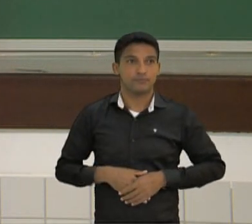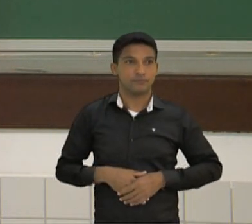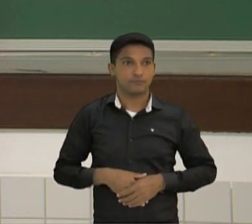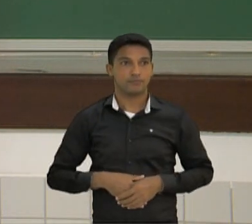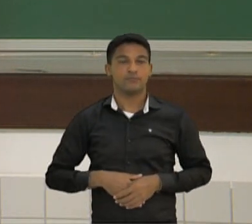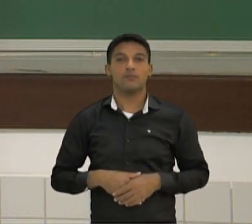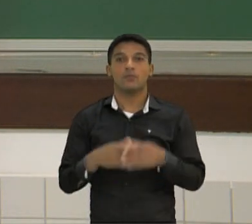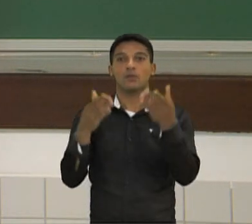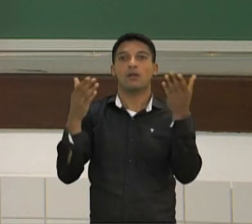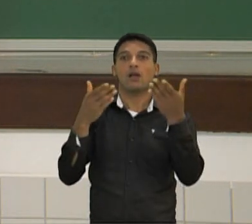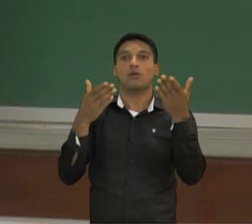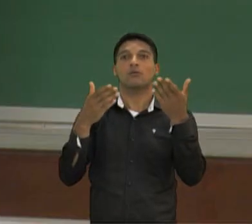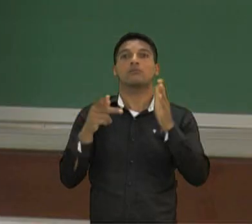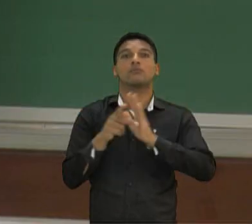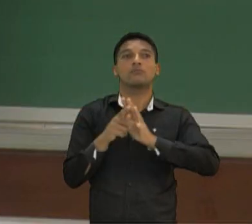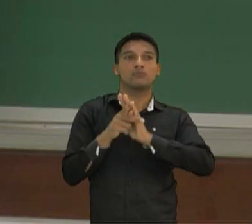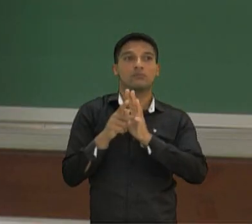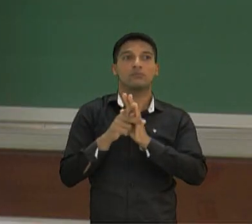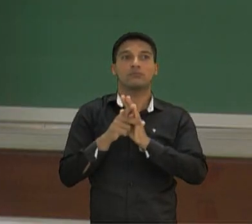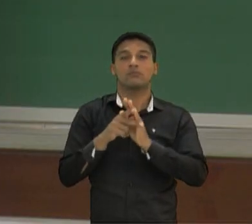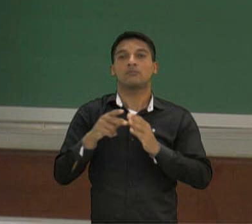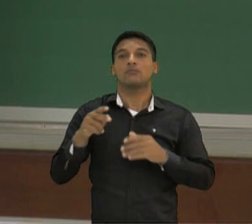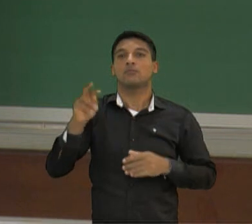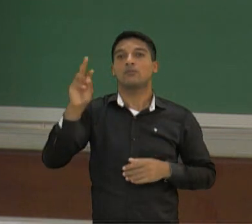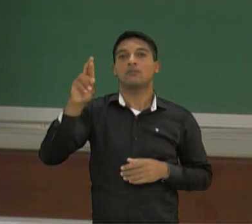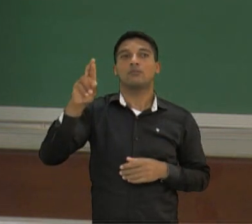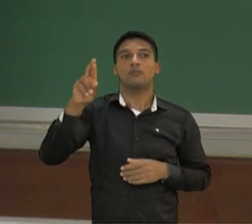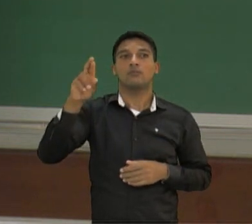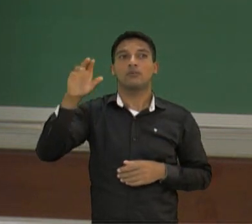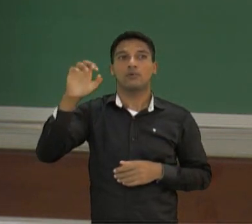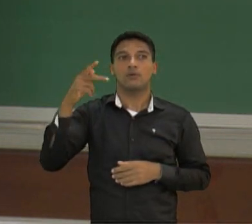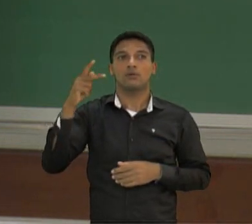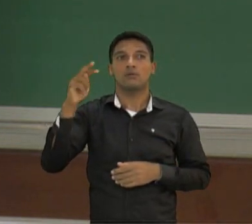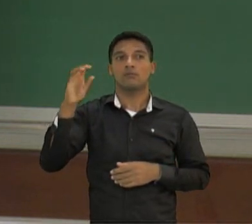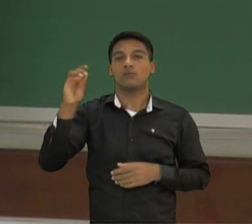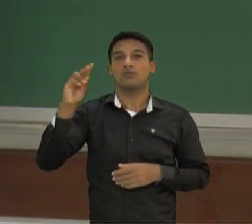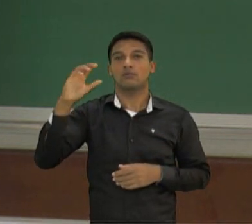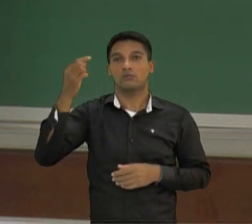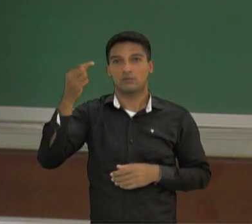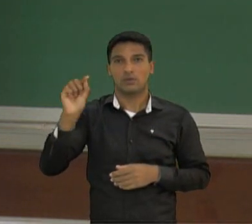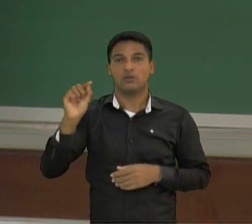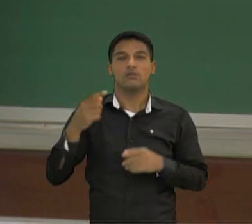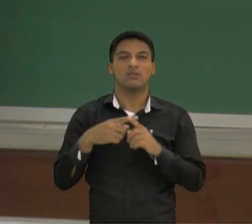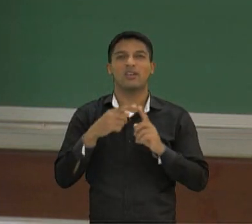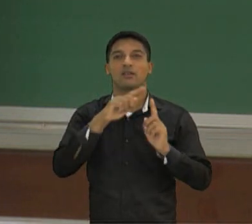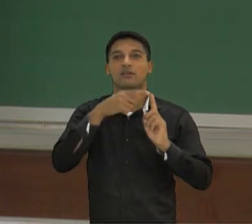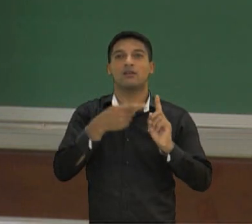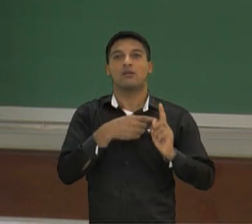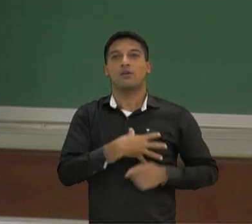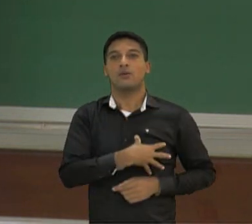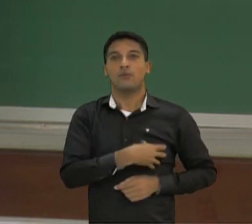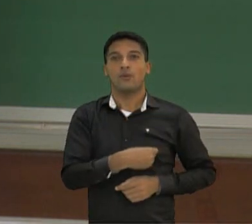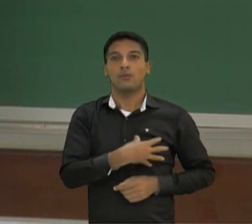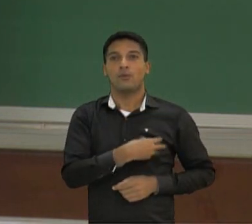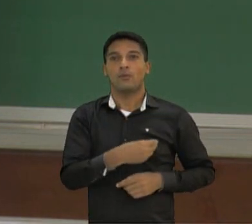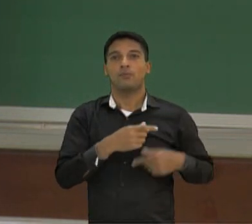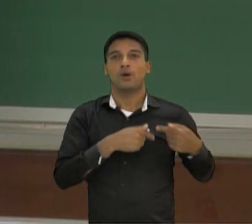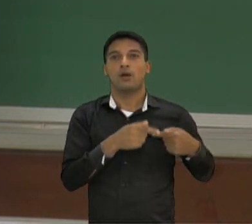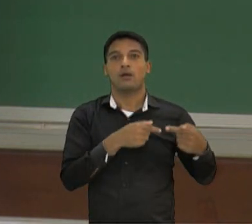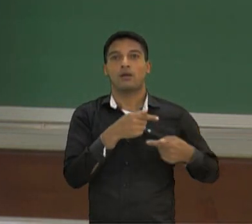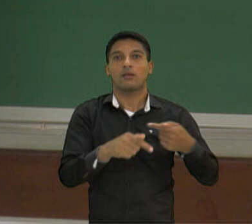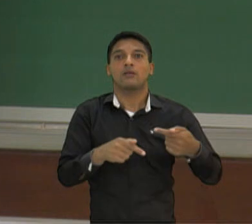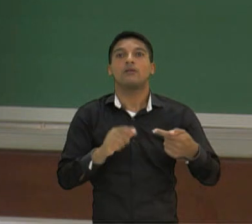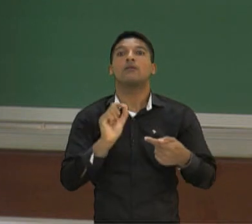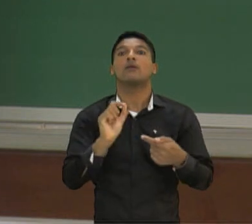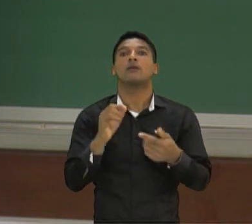o sistema reprodutor, tá? Que é responsável pela produção dos nossos descendentes, tá? Que vai ter muito gasto